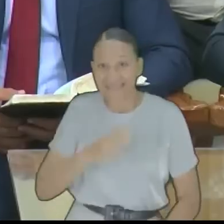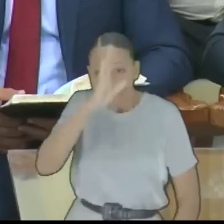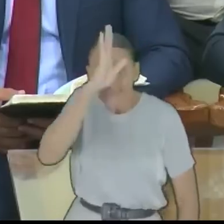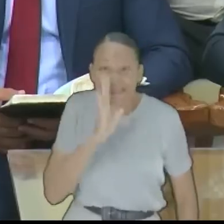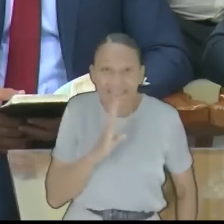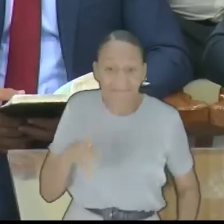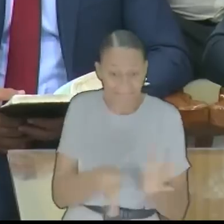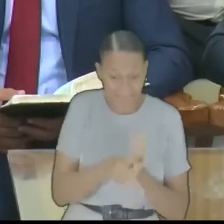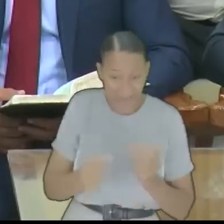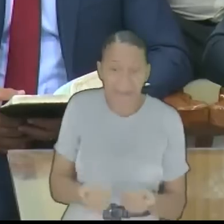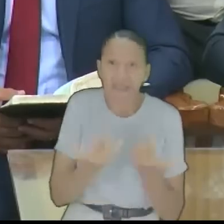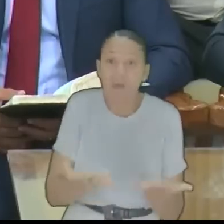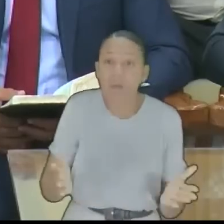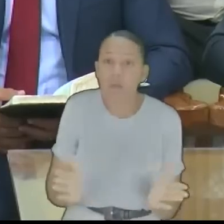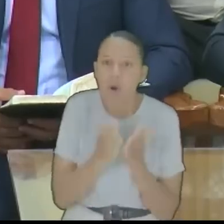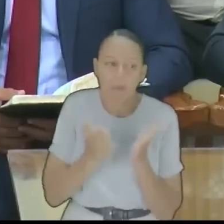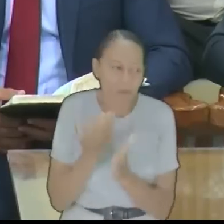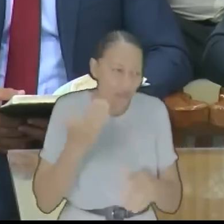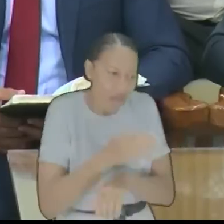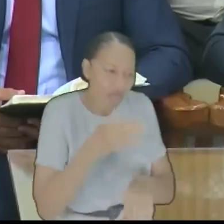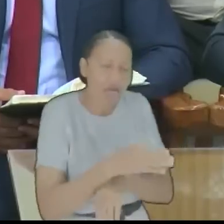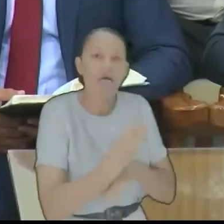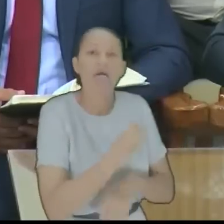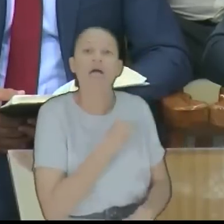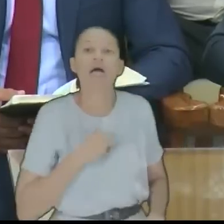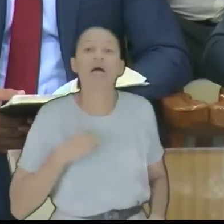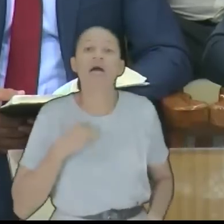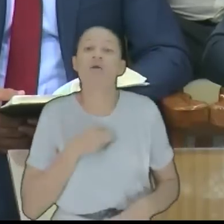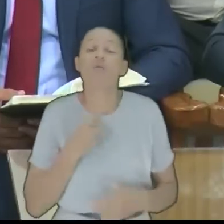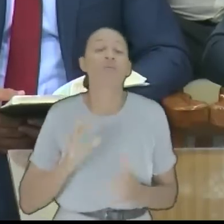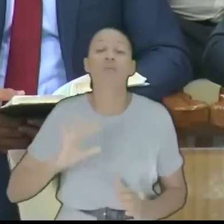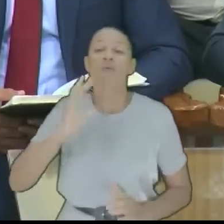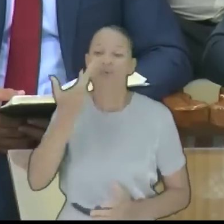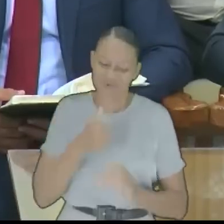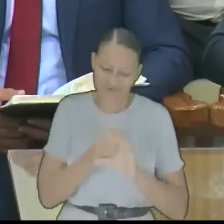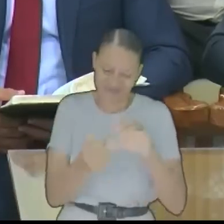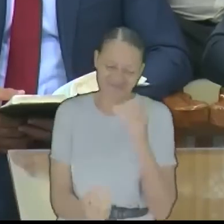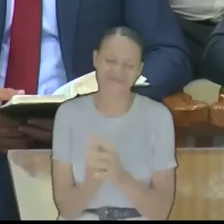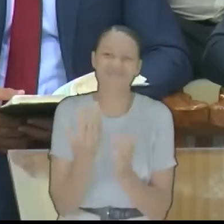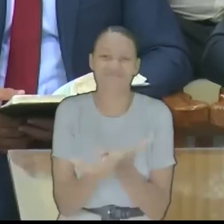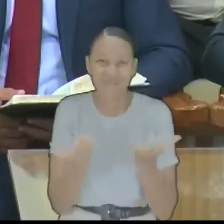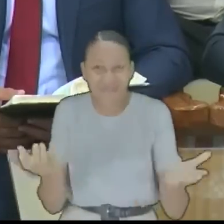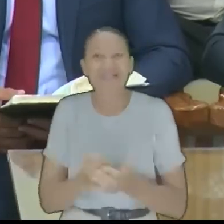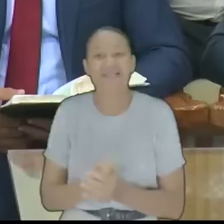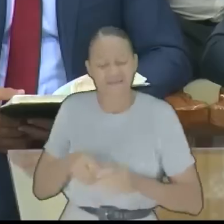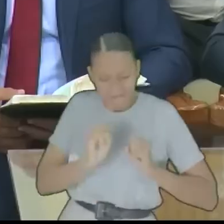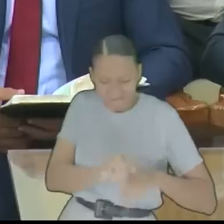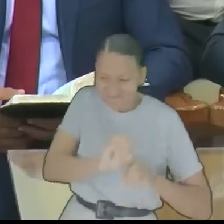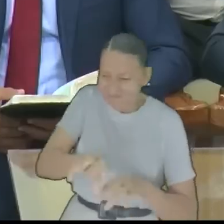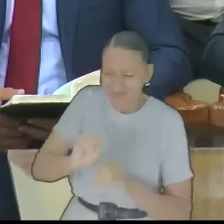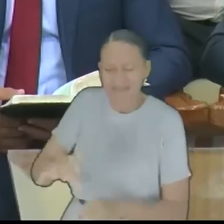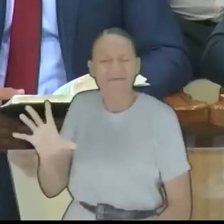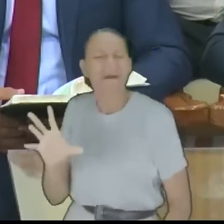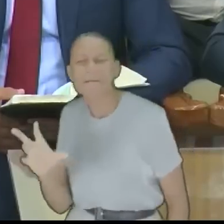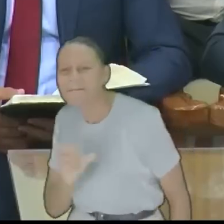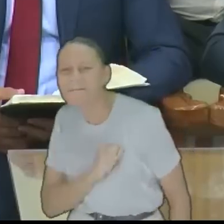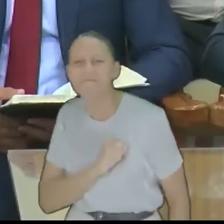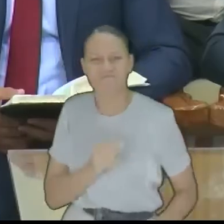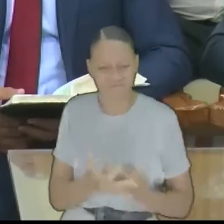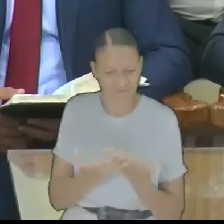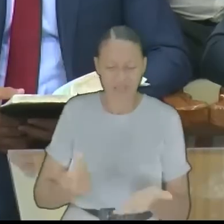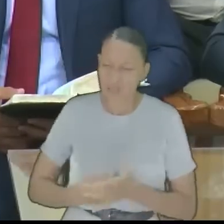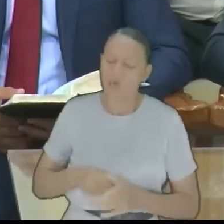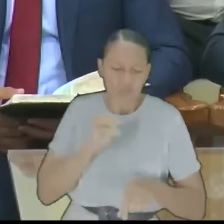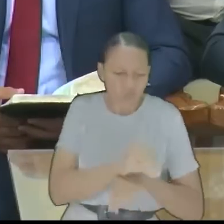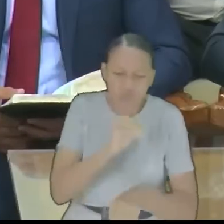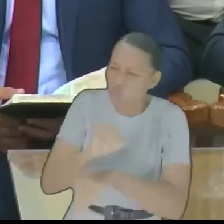graça para o pobre? Você sabe quando foi? Foi com o advento do cristianismo. Foi a doutrina do amor, foi a doutrina